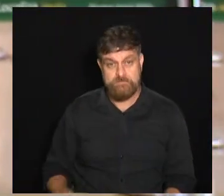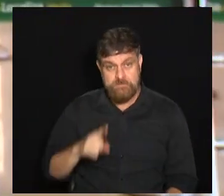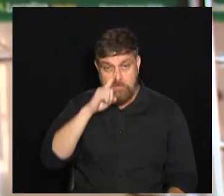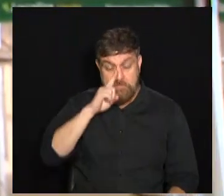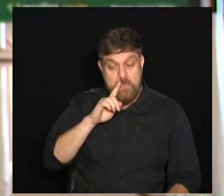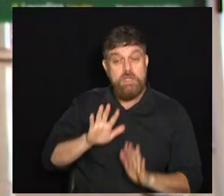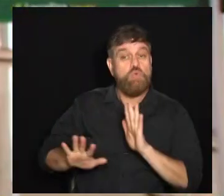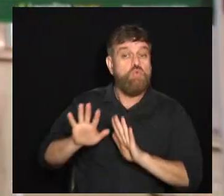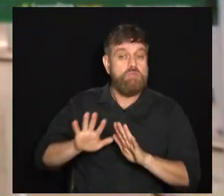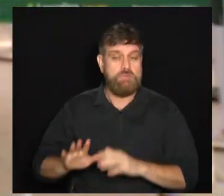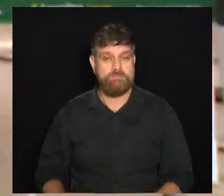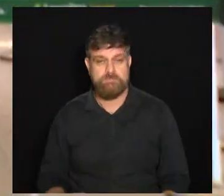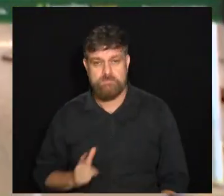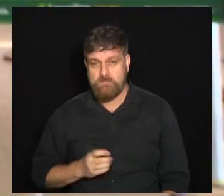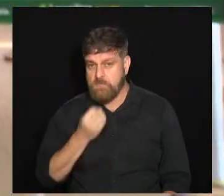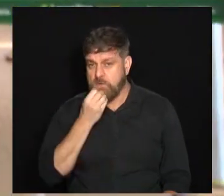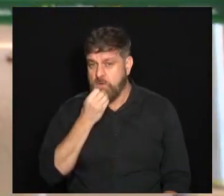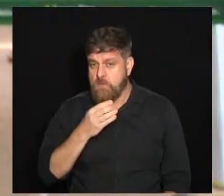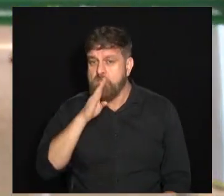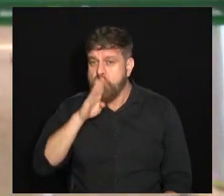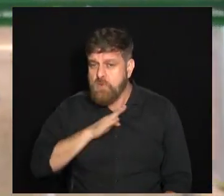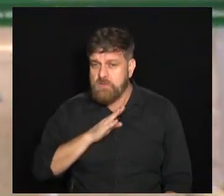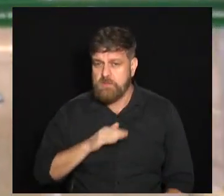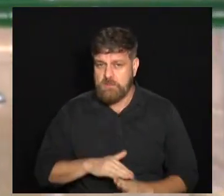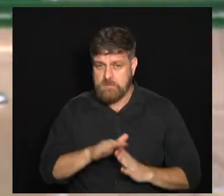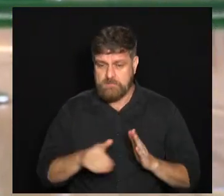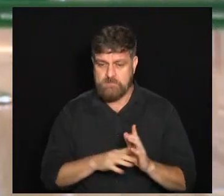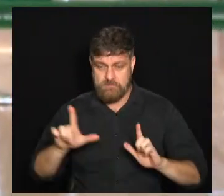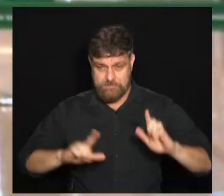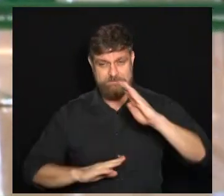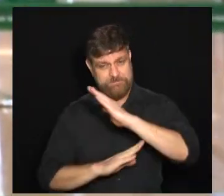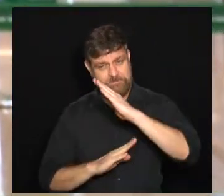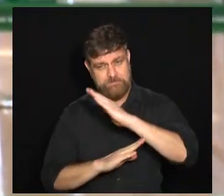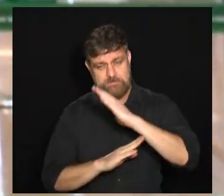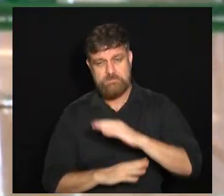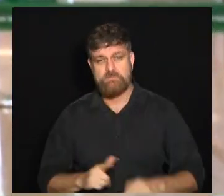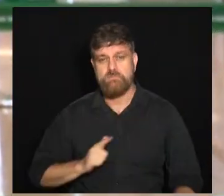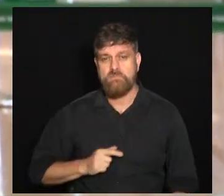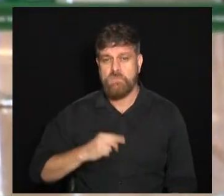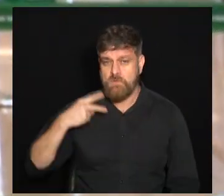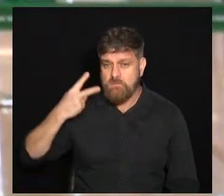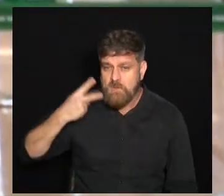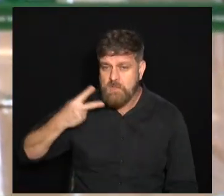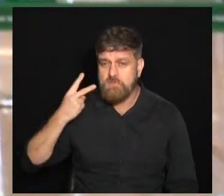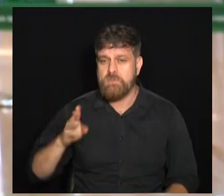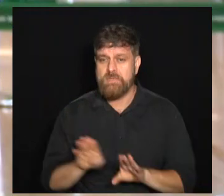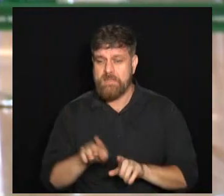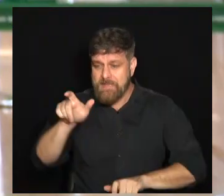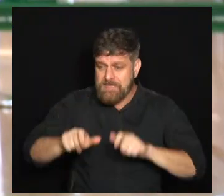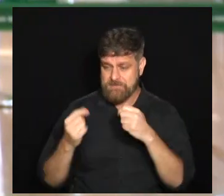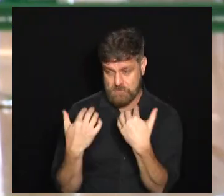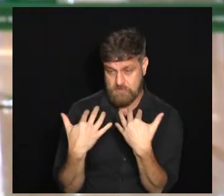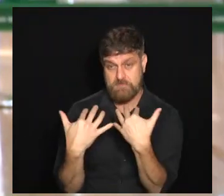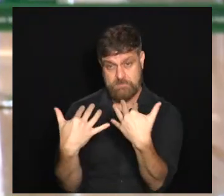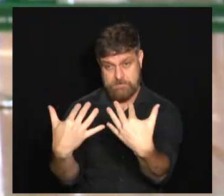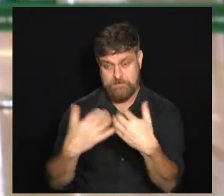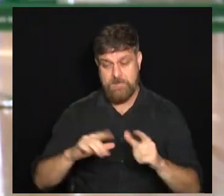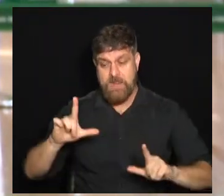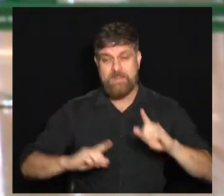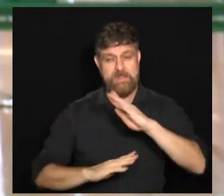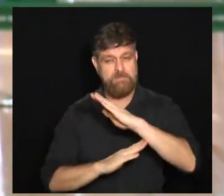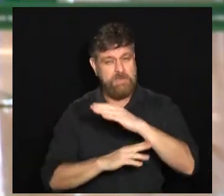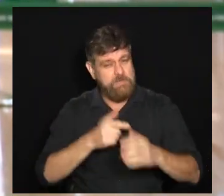a todos aí da equipe, né, da TV Câmara, boa tarde aos vereadores, boa tarde a todos os telespectadores da TV